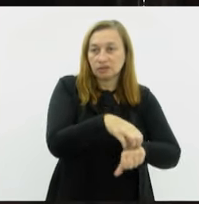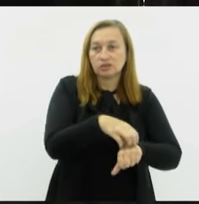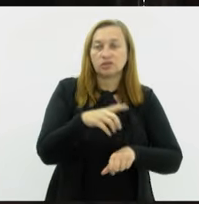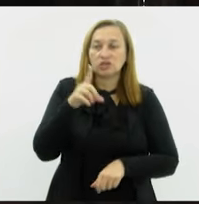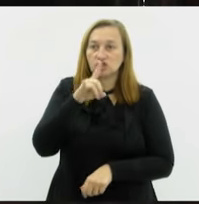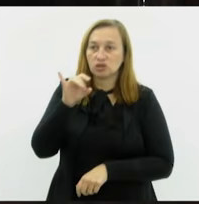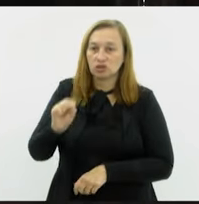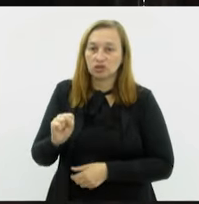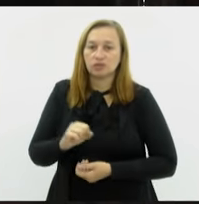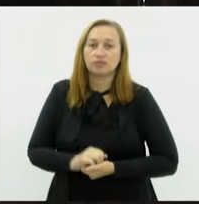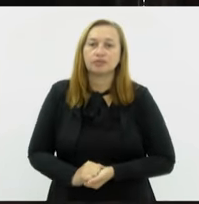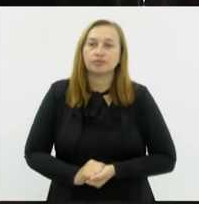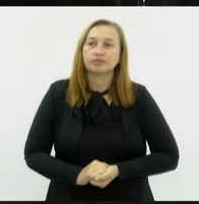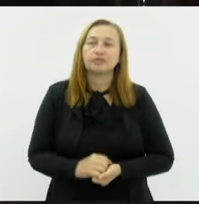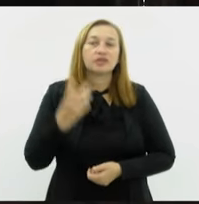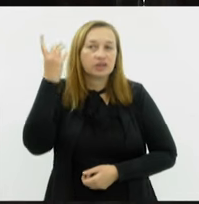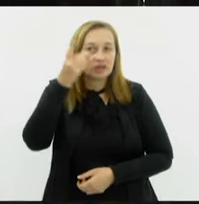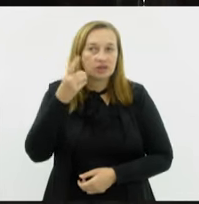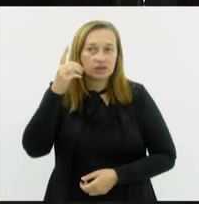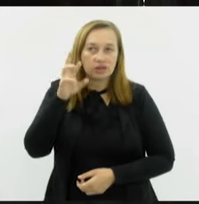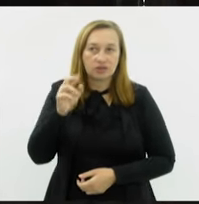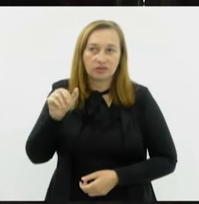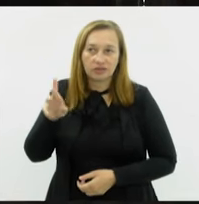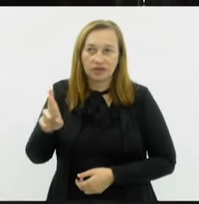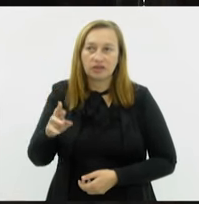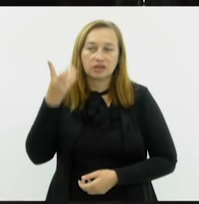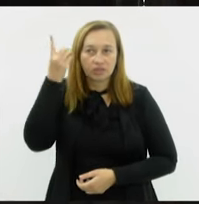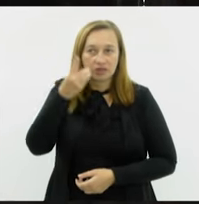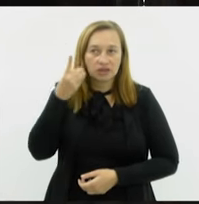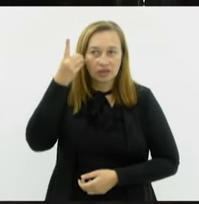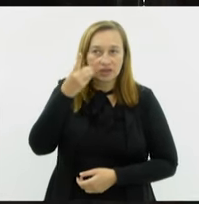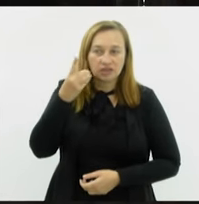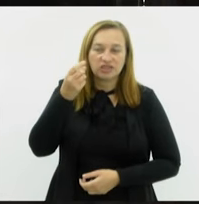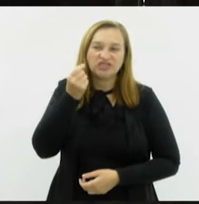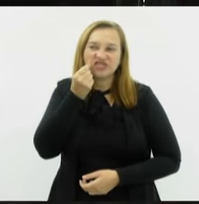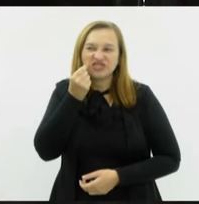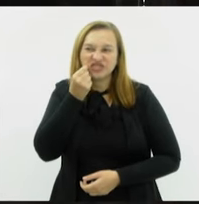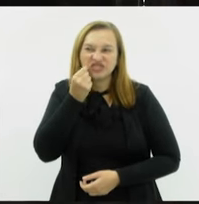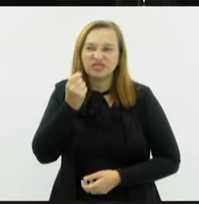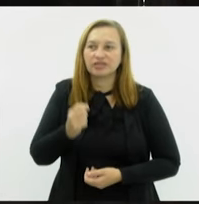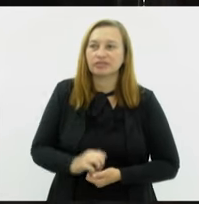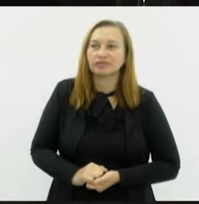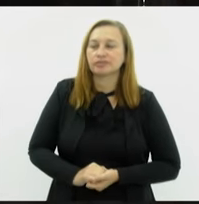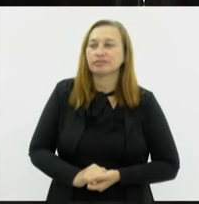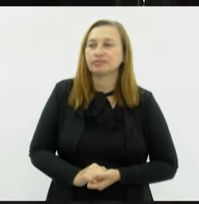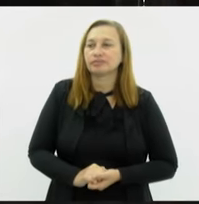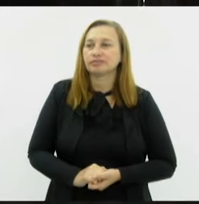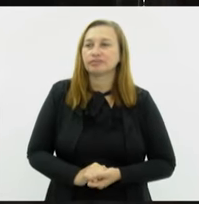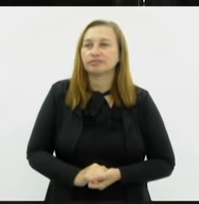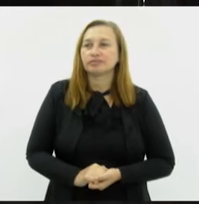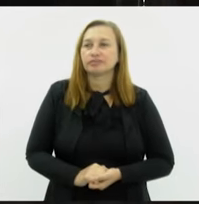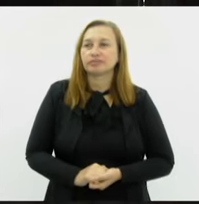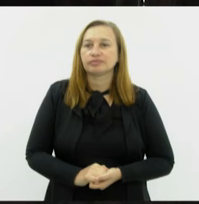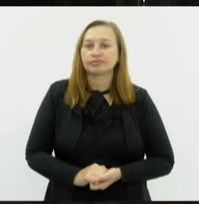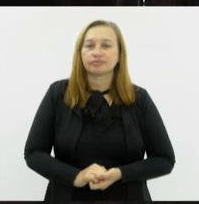Lins, deputado Rosenberg Reis, deputado Giovanni Ratinho,